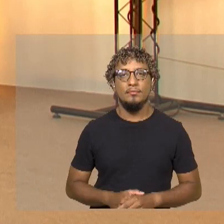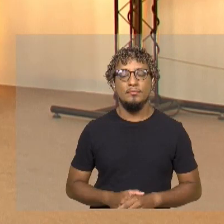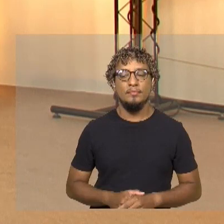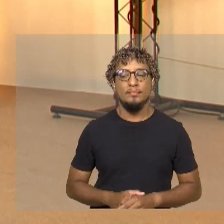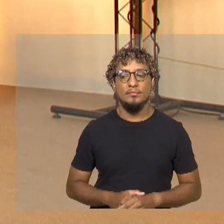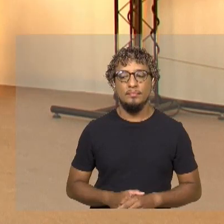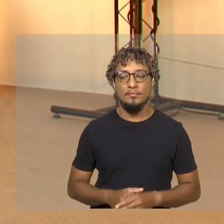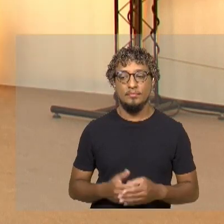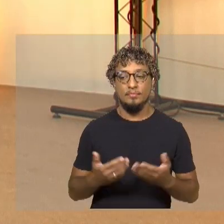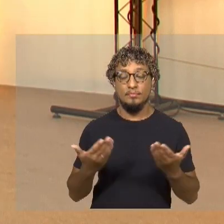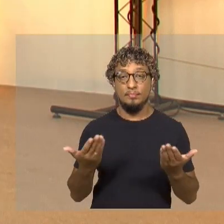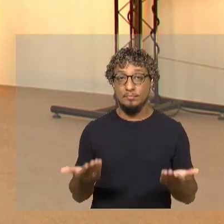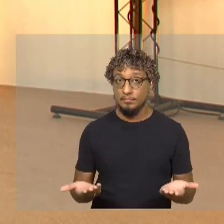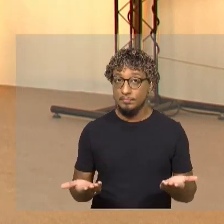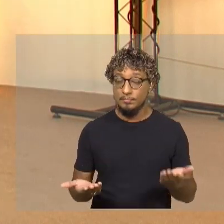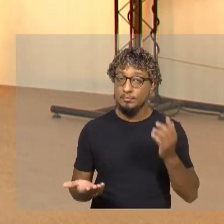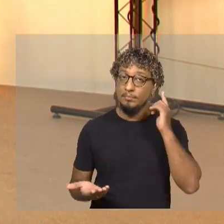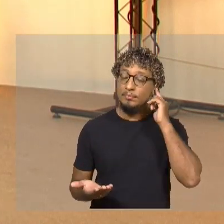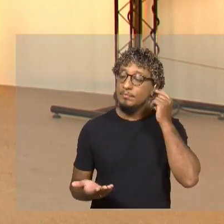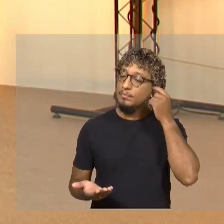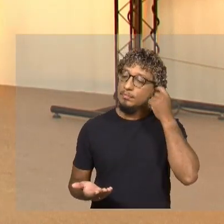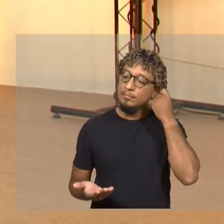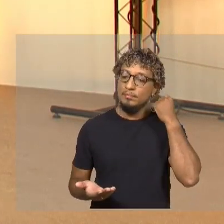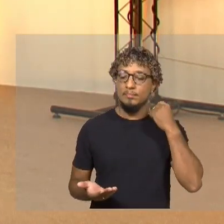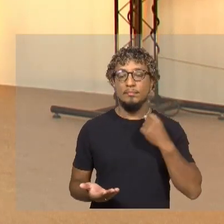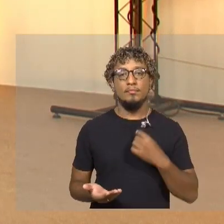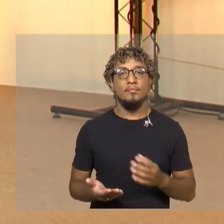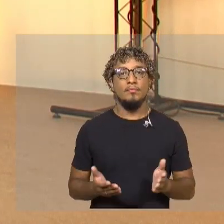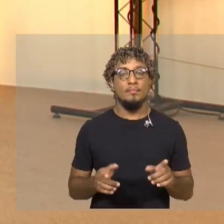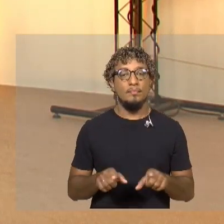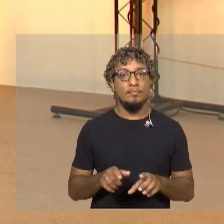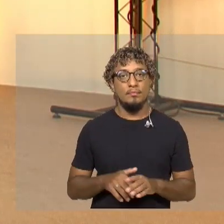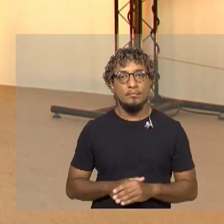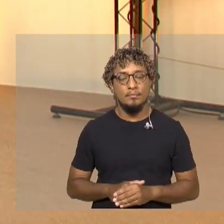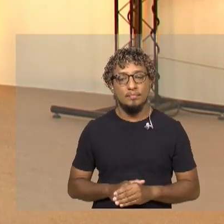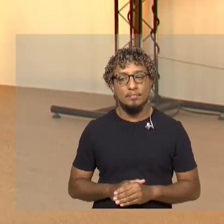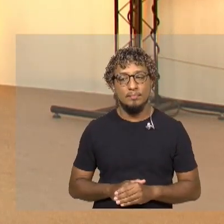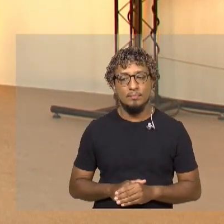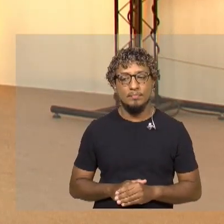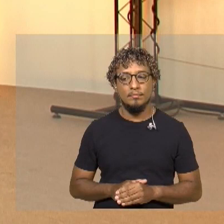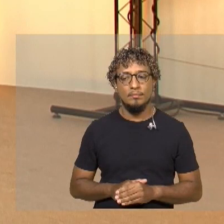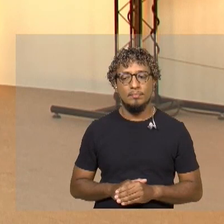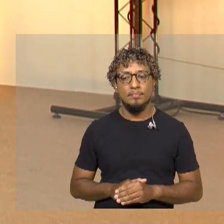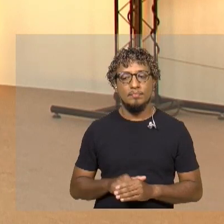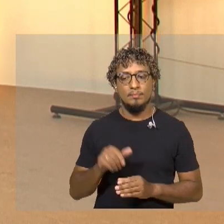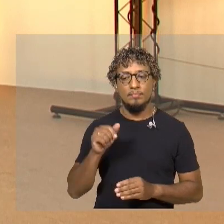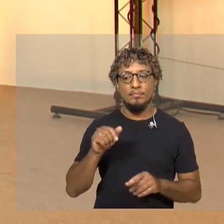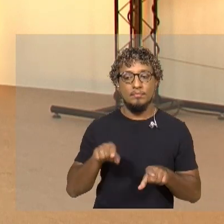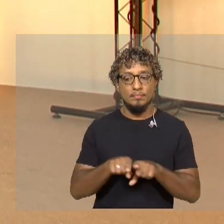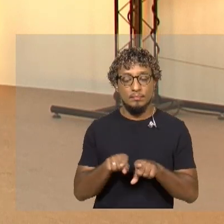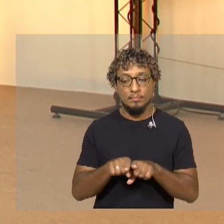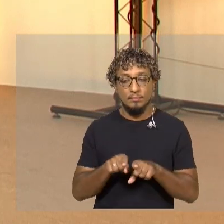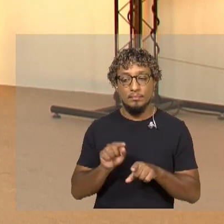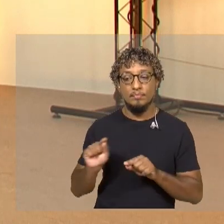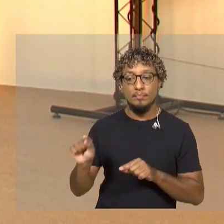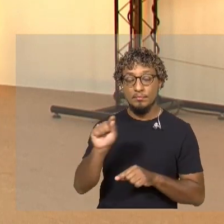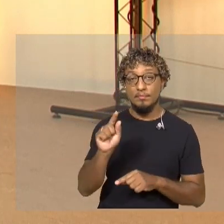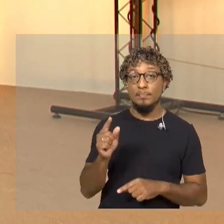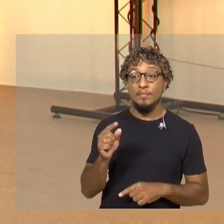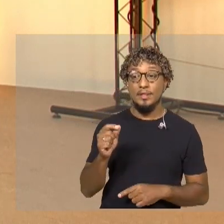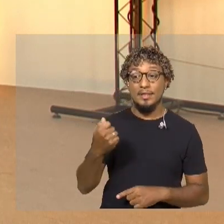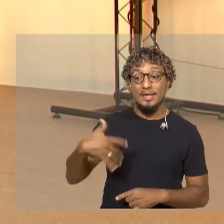Câmera flagra ação de assaltantes em loja de celulares na Coab. Tarifa de energia vai ficar mais cara no